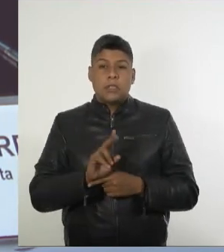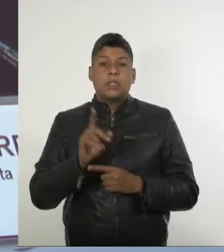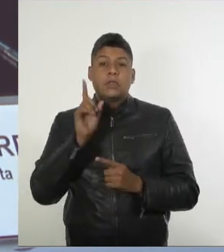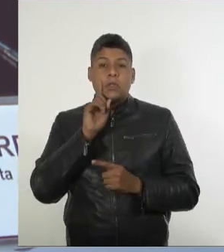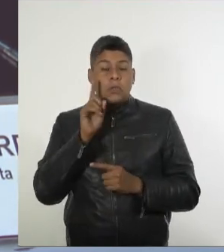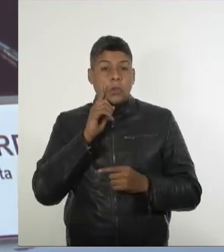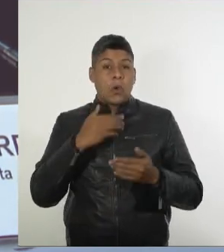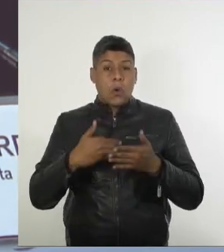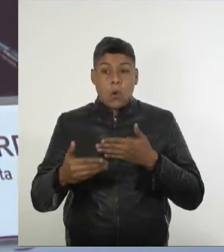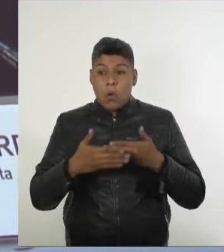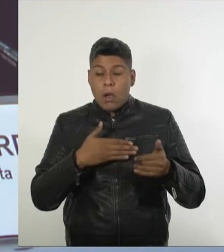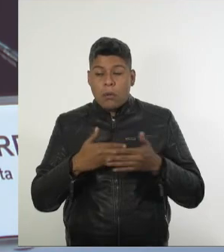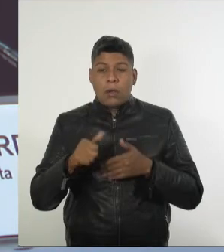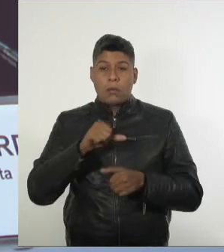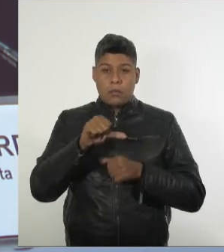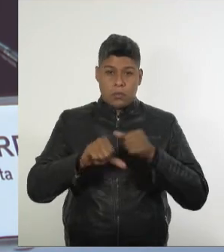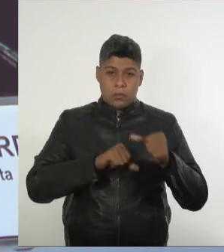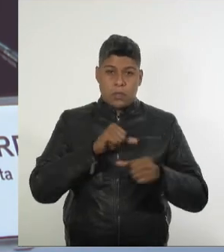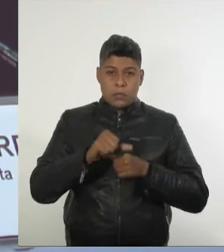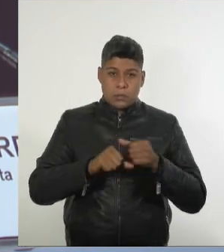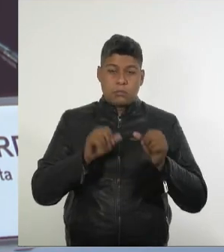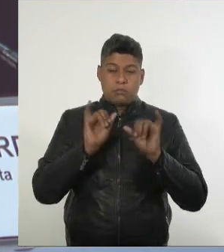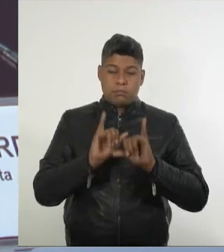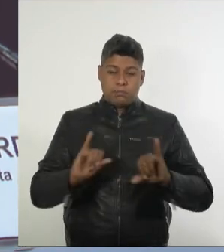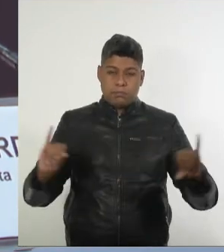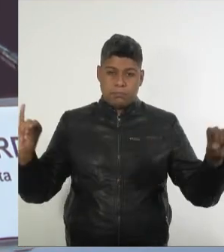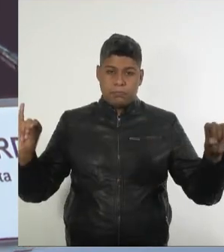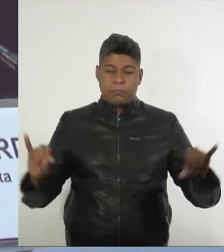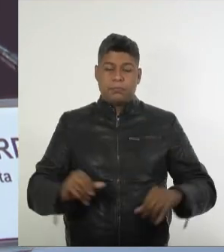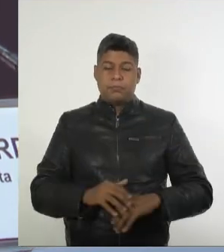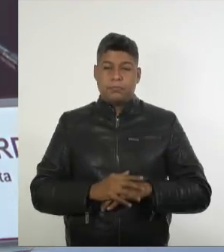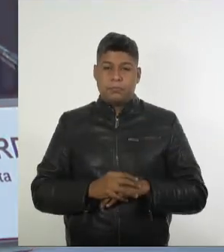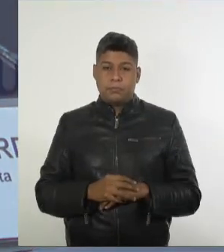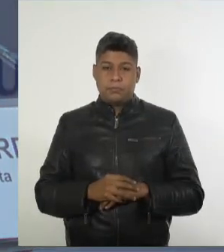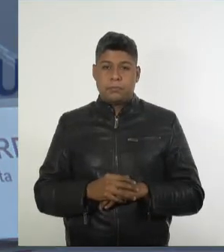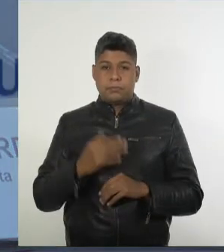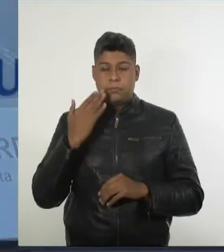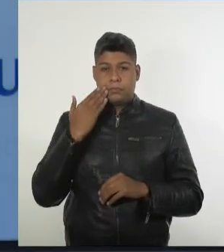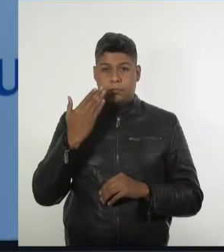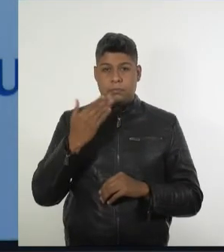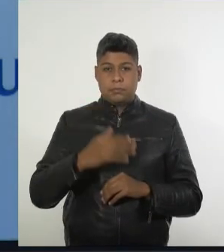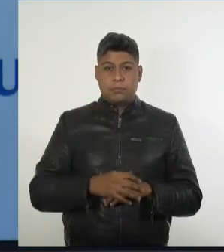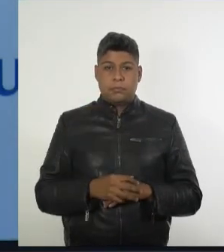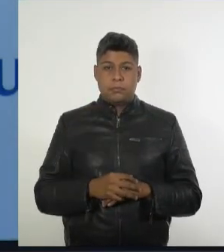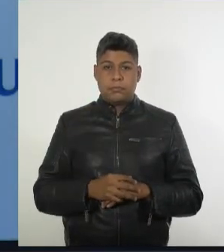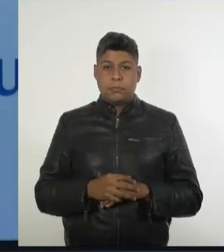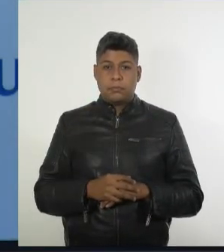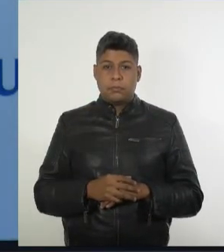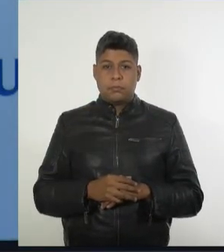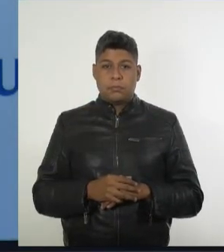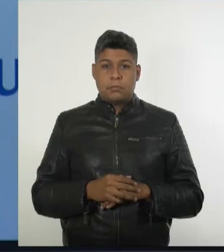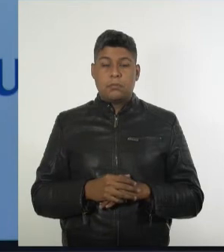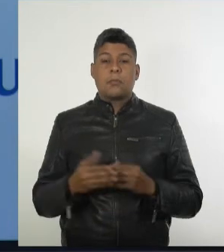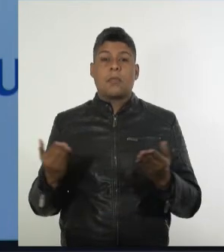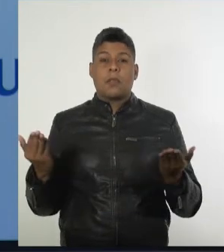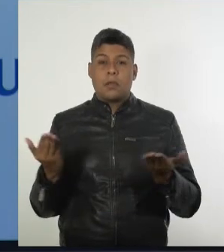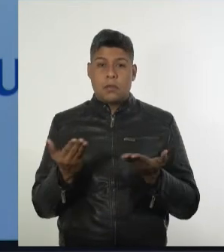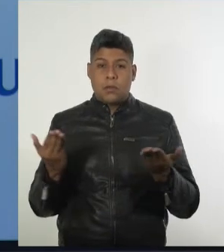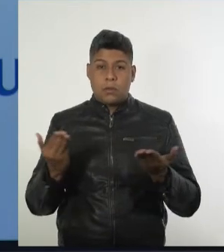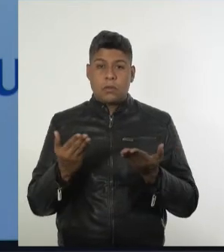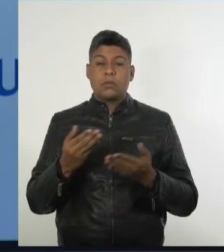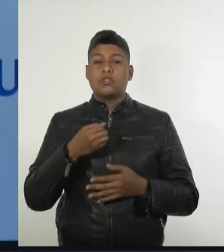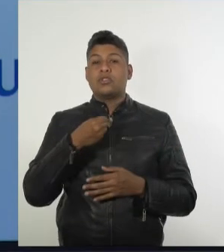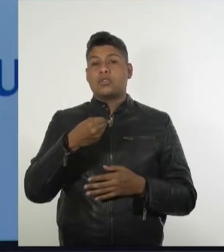diariamente para qualquer sinal de mudança a gente poder alertar a gestão para a tomada de decisão. Obrigado, doutora Paula. Fernanda? Agora,